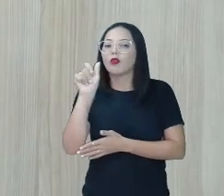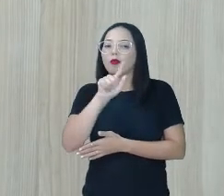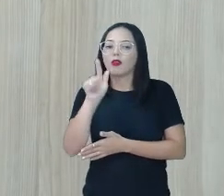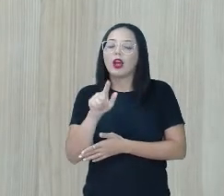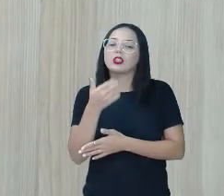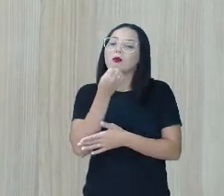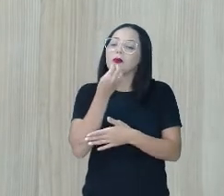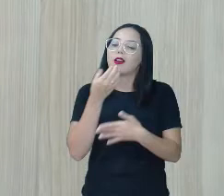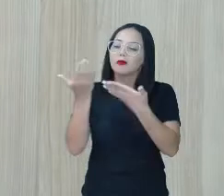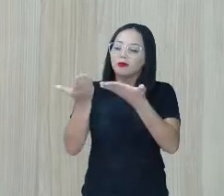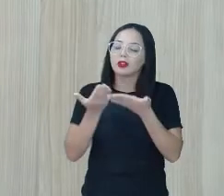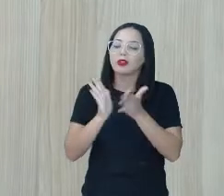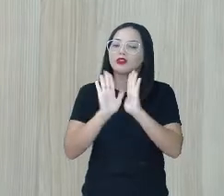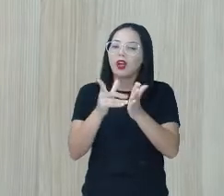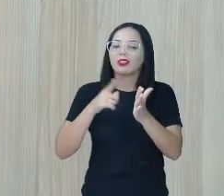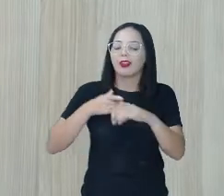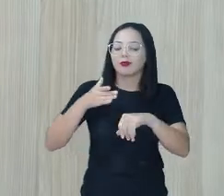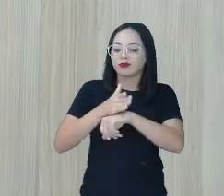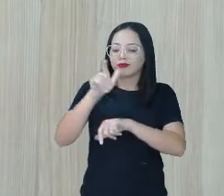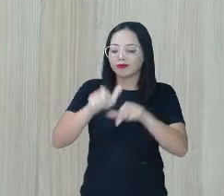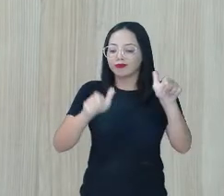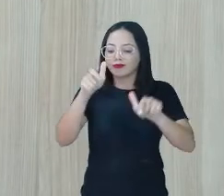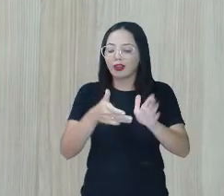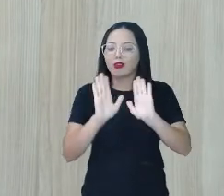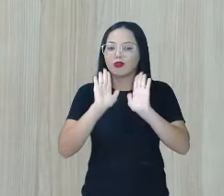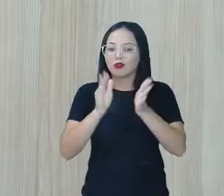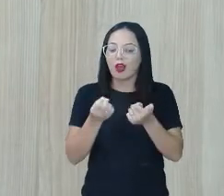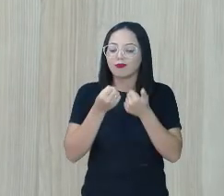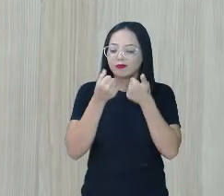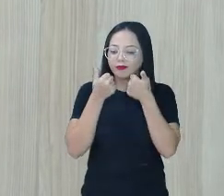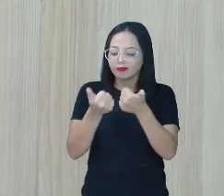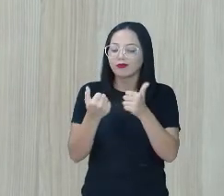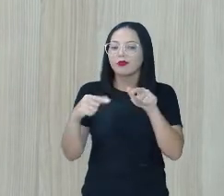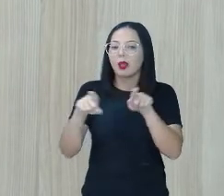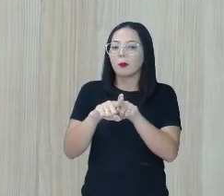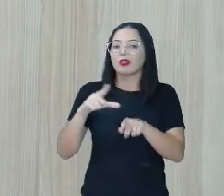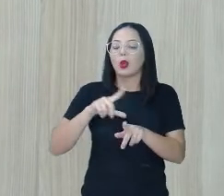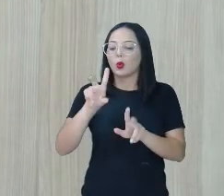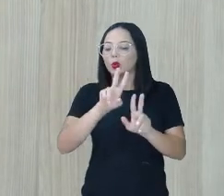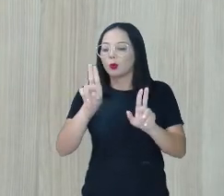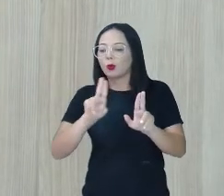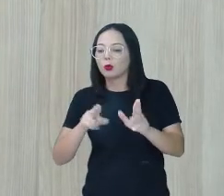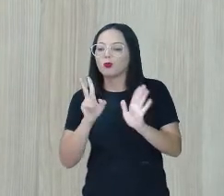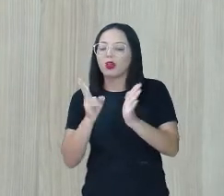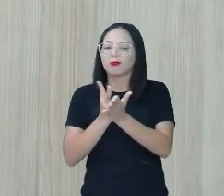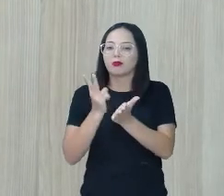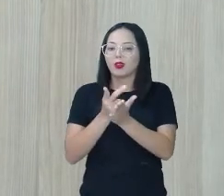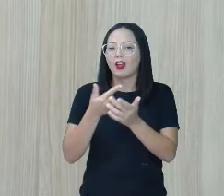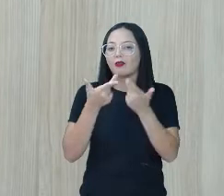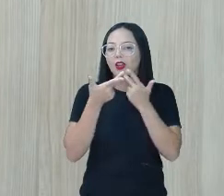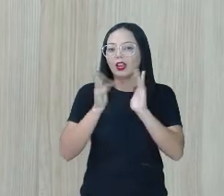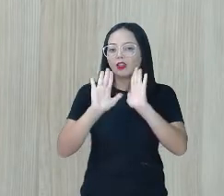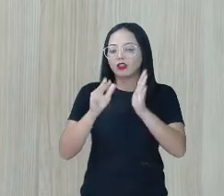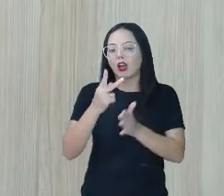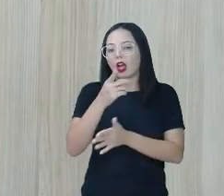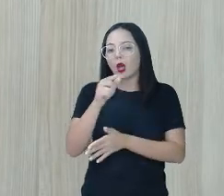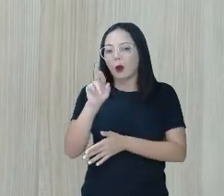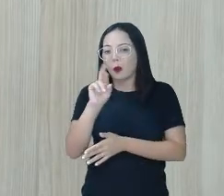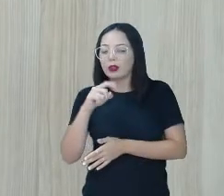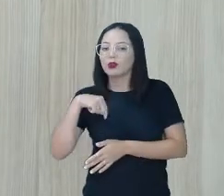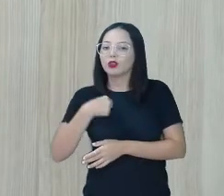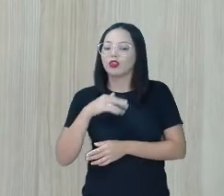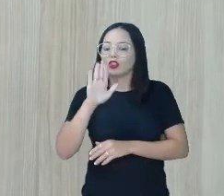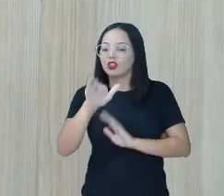bem-vindo também. Então, a gente já tem aqui a participação ativa e já tem os nomes que são bem frequentes, né? Como eu falei com o Pedro, daqui a pouco a gente